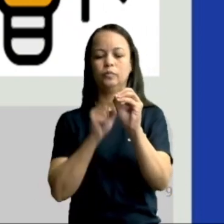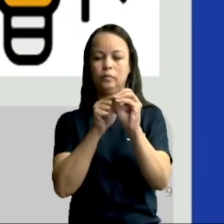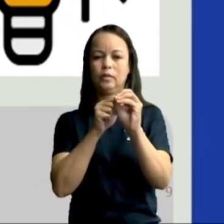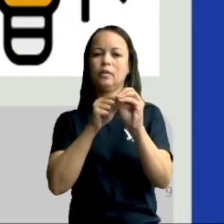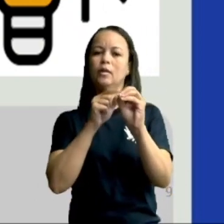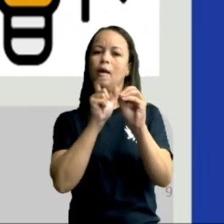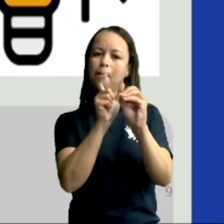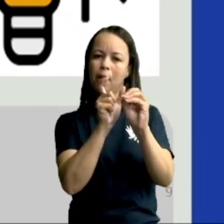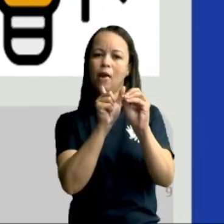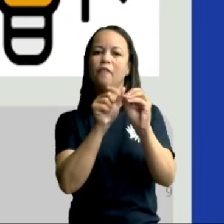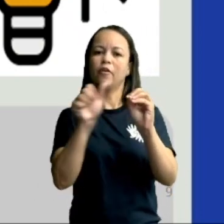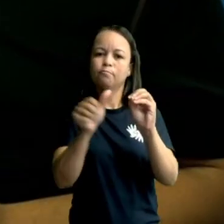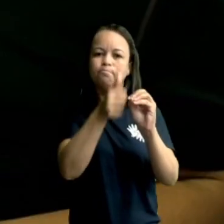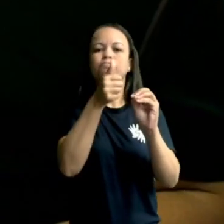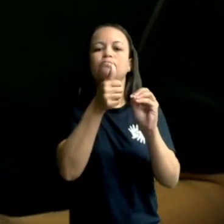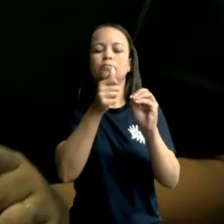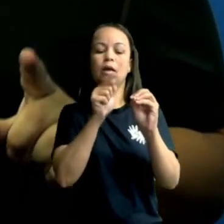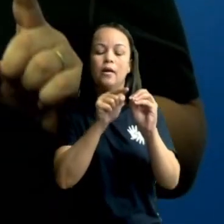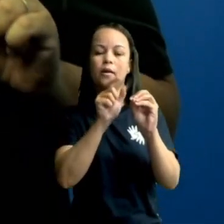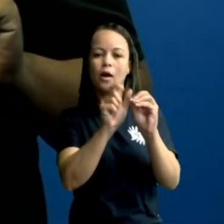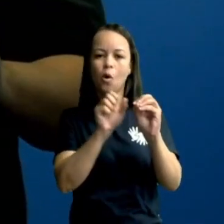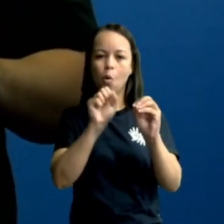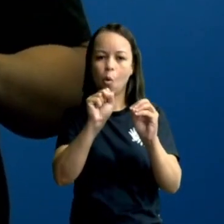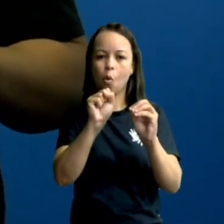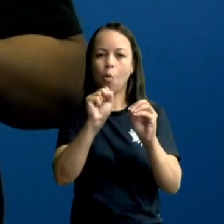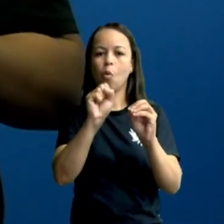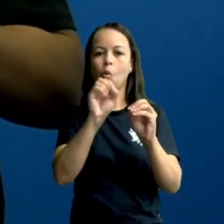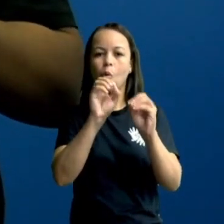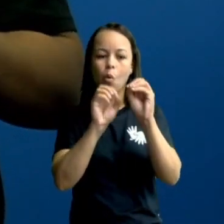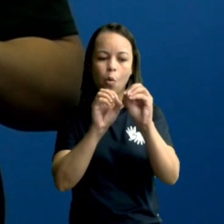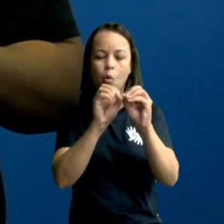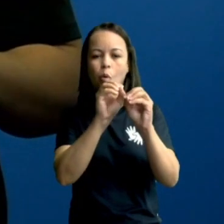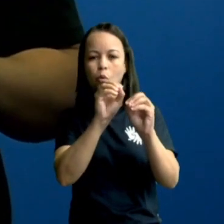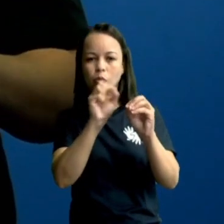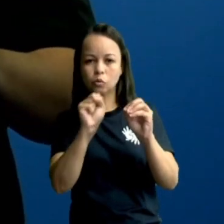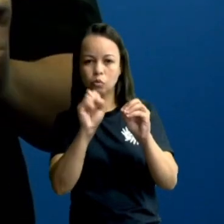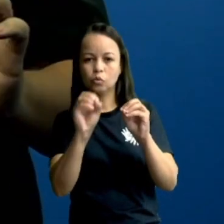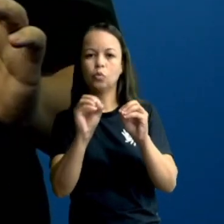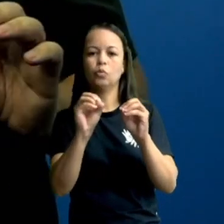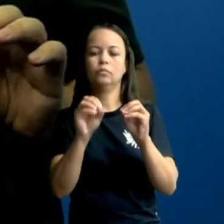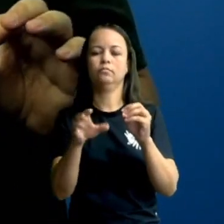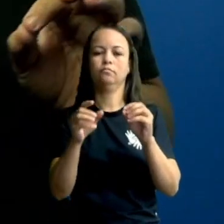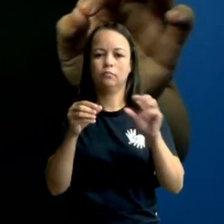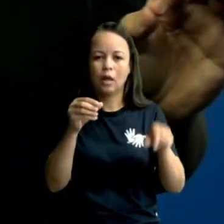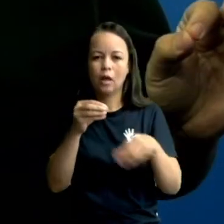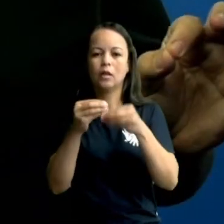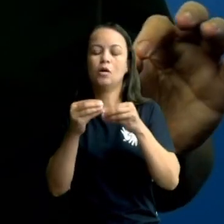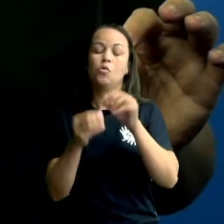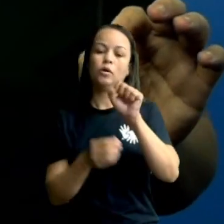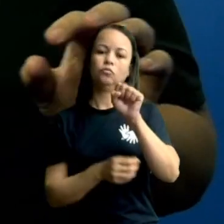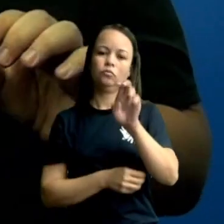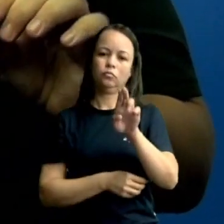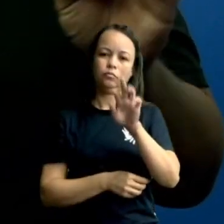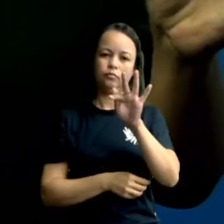carinhoso, tá bom, gente? Volta para mim. Gente, os sufixos, né, dessa